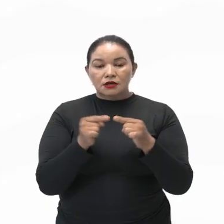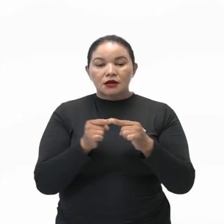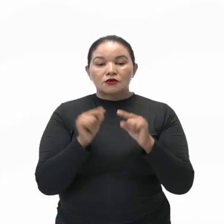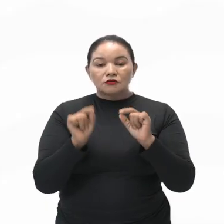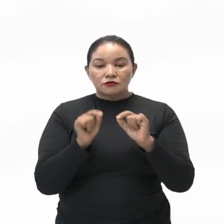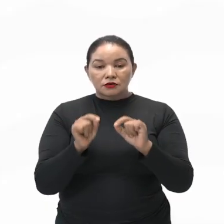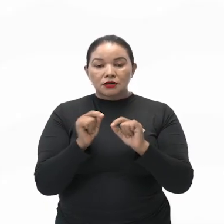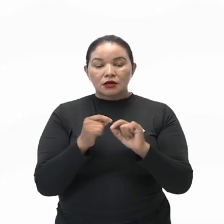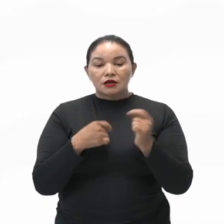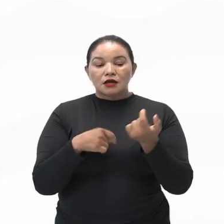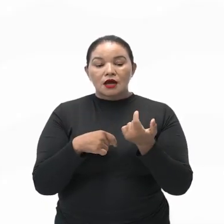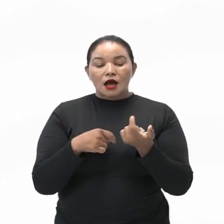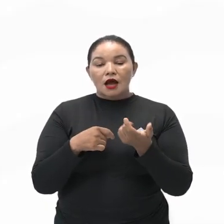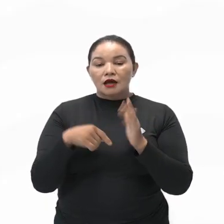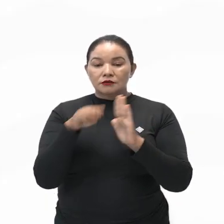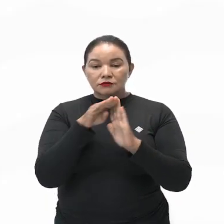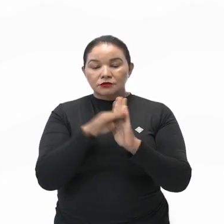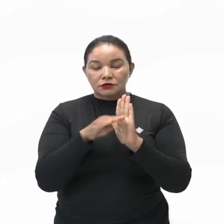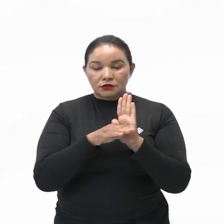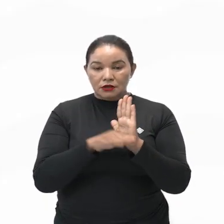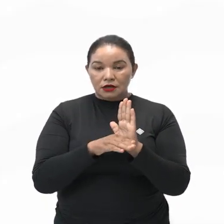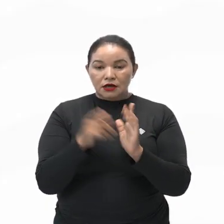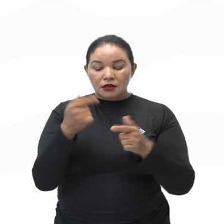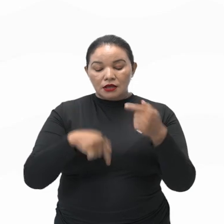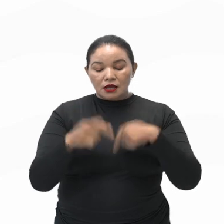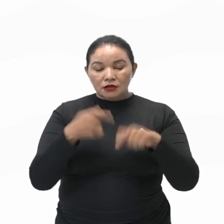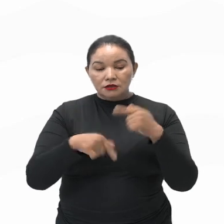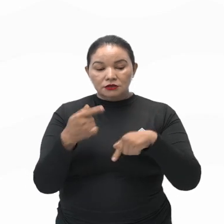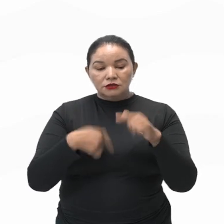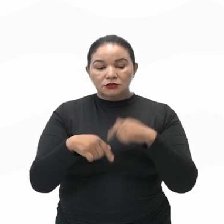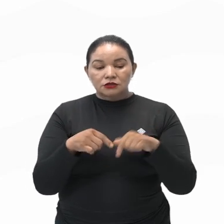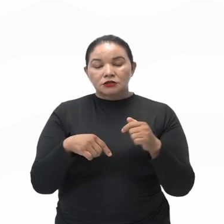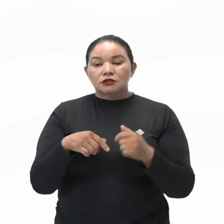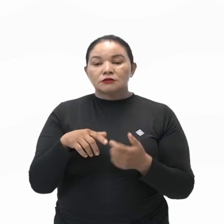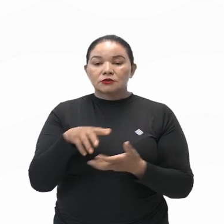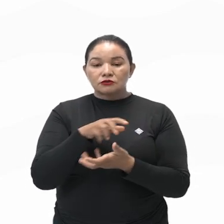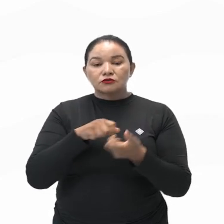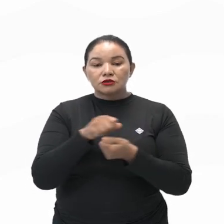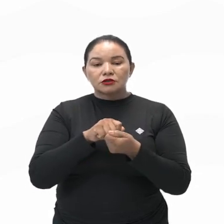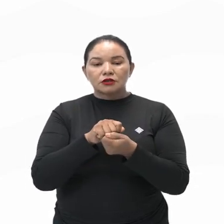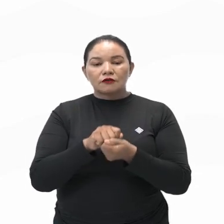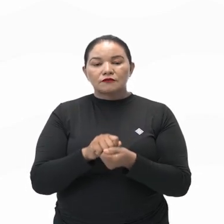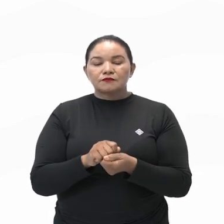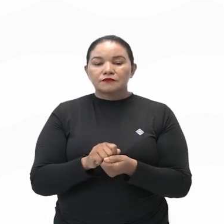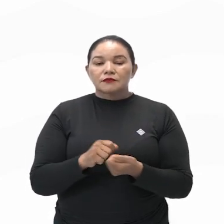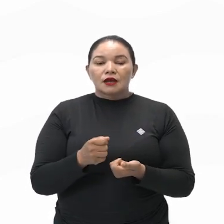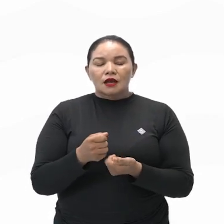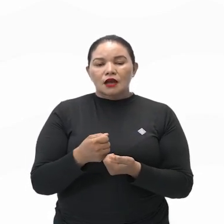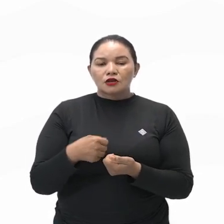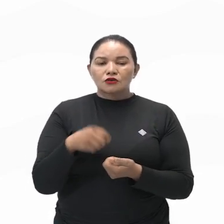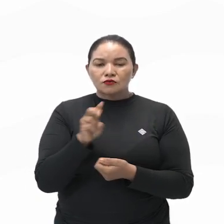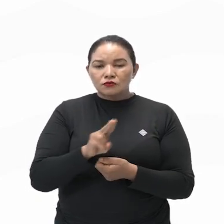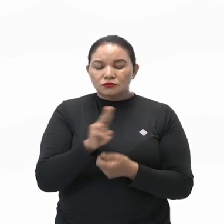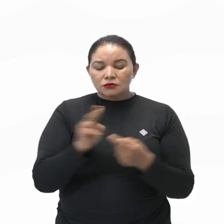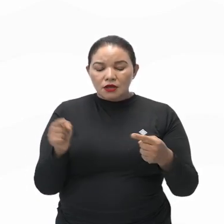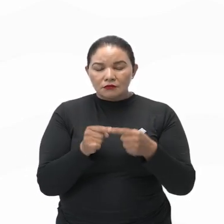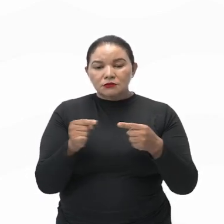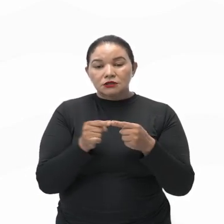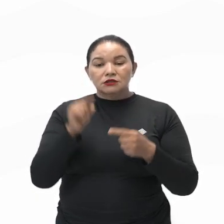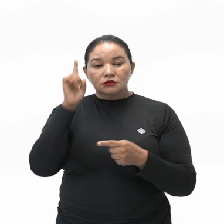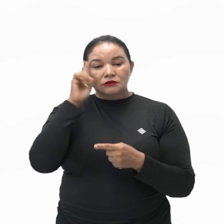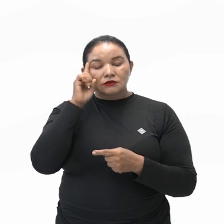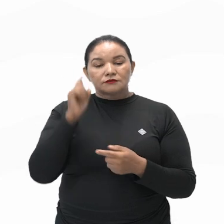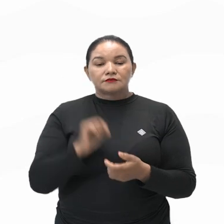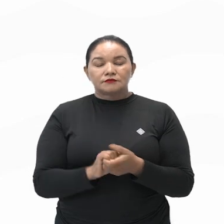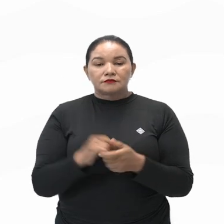verde. Então, de tudo que a gente viu e falou da química verde, você vai estar aplicando isso diariamente. O uso